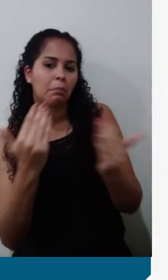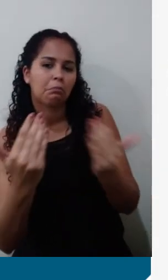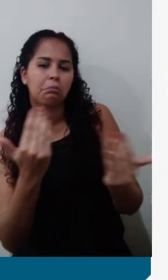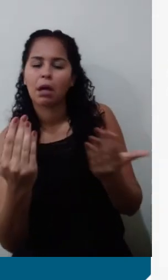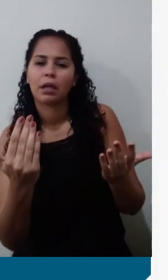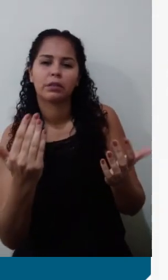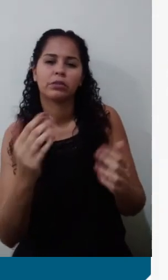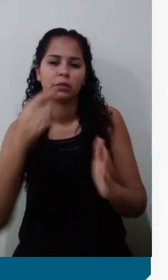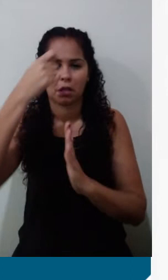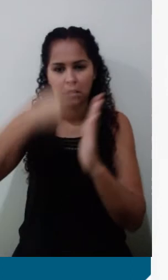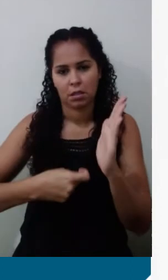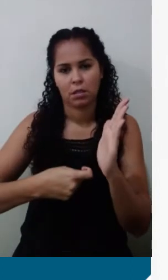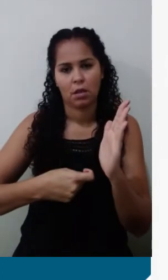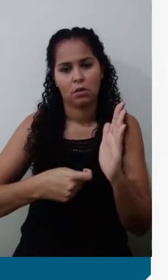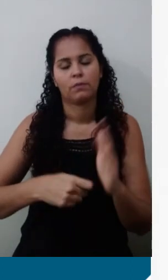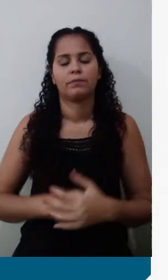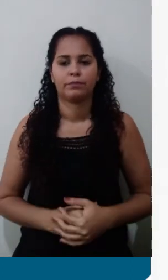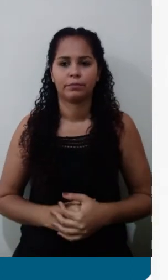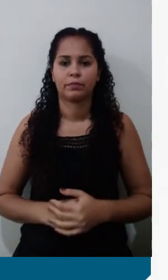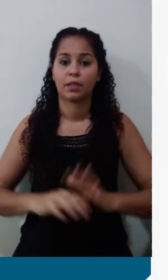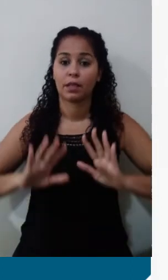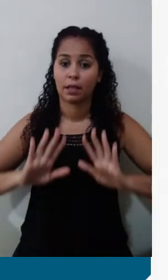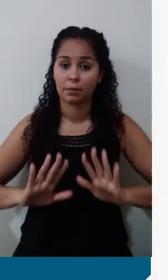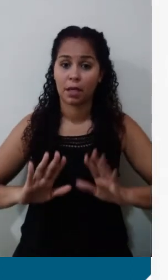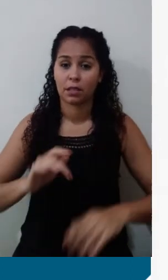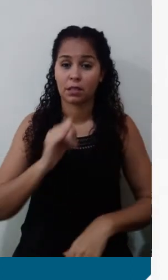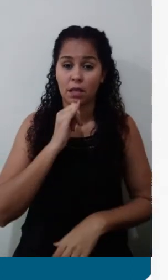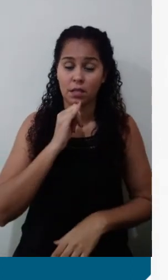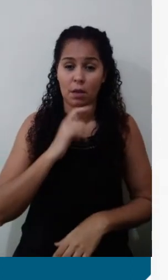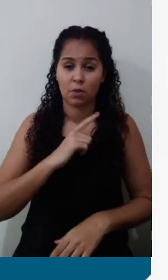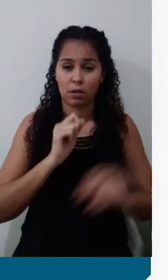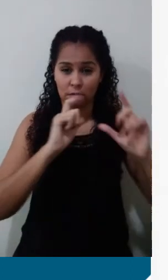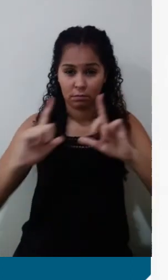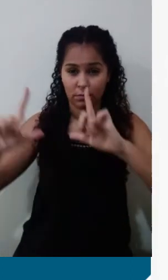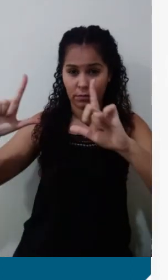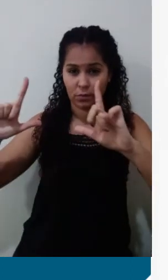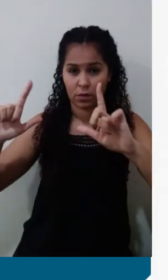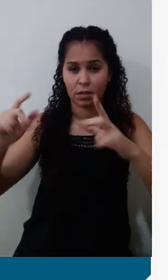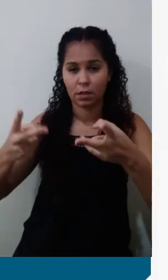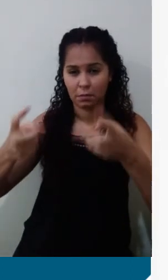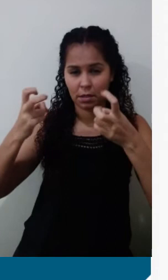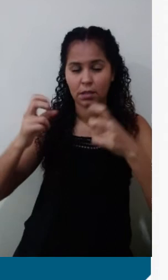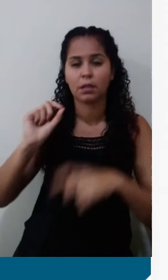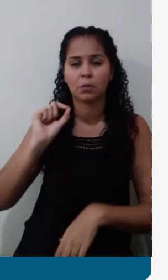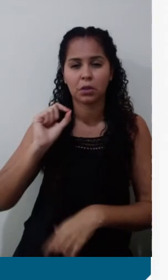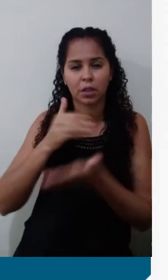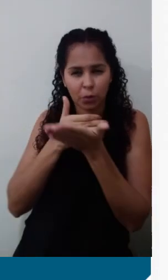prevalece, depende de cada redação, ok? Varia. O que eu tenho aí no exemplo, para